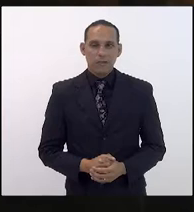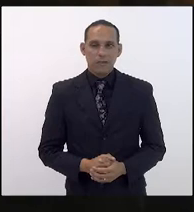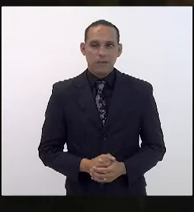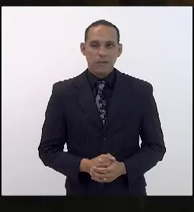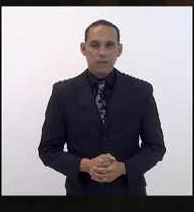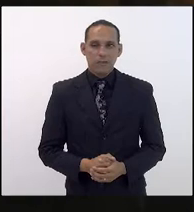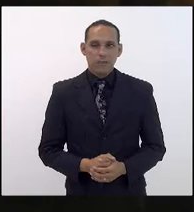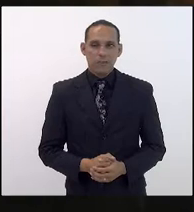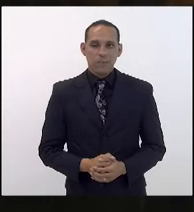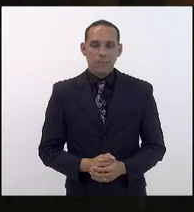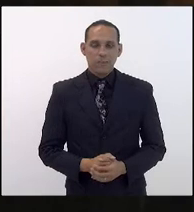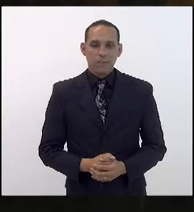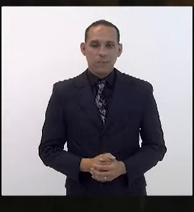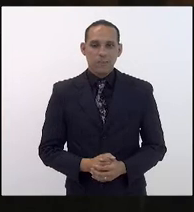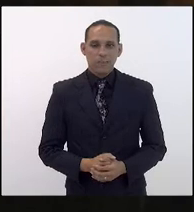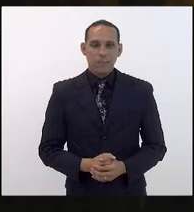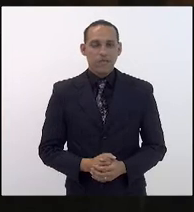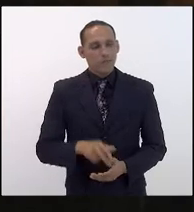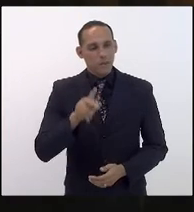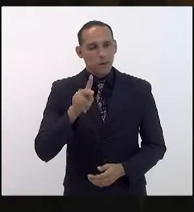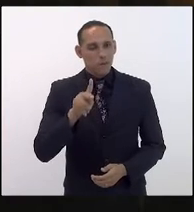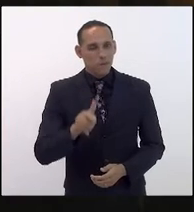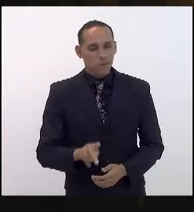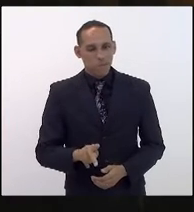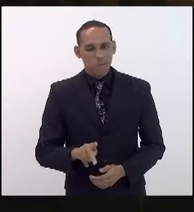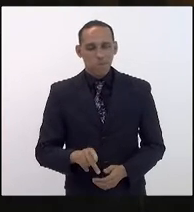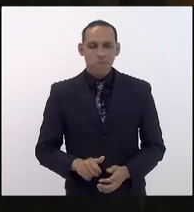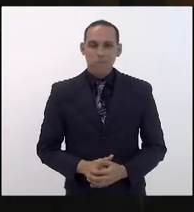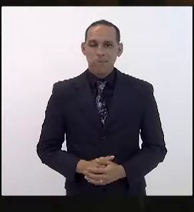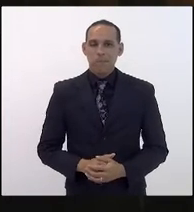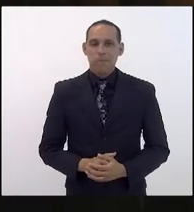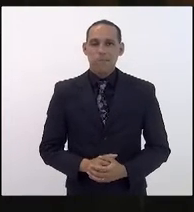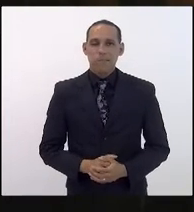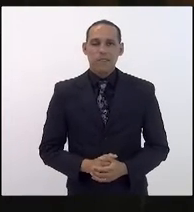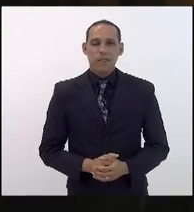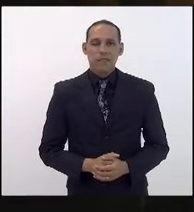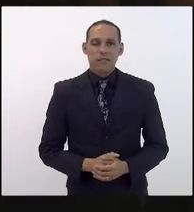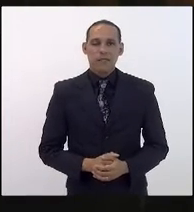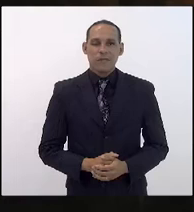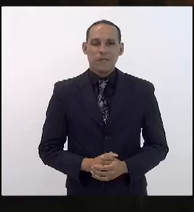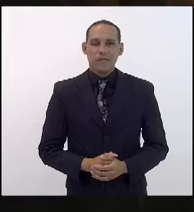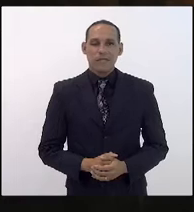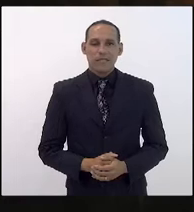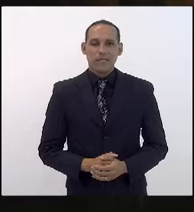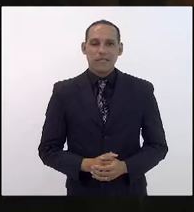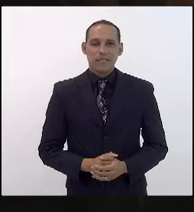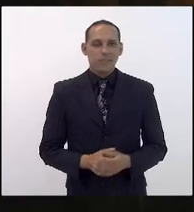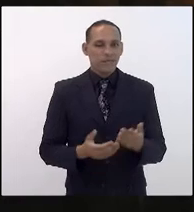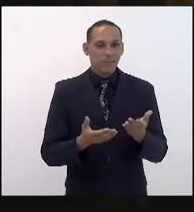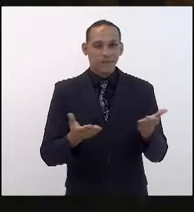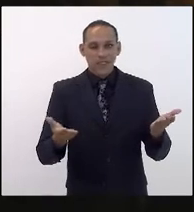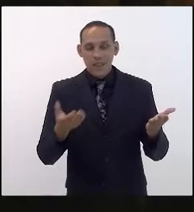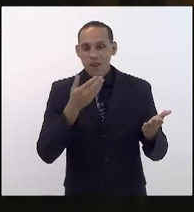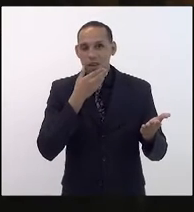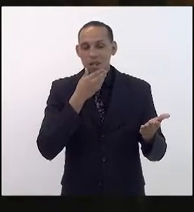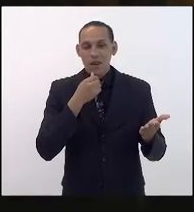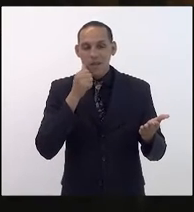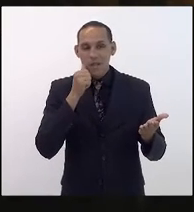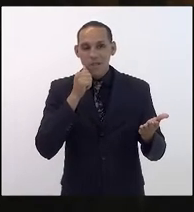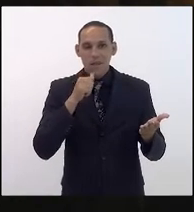E aí a senhora Presidente senhora e senhores